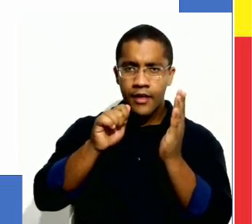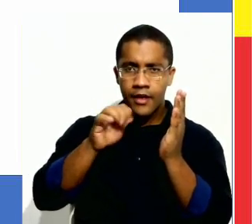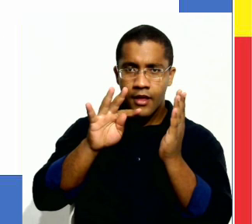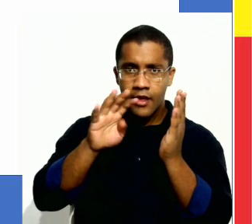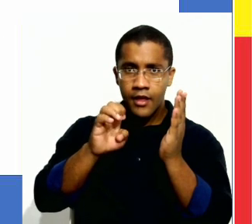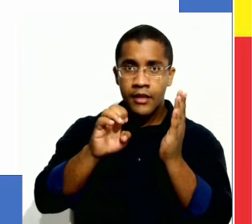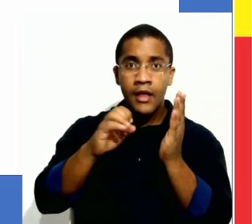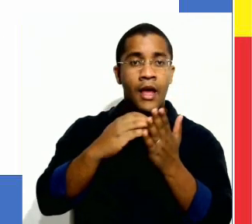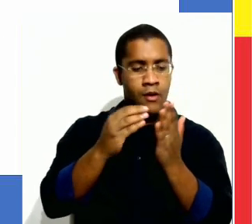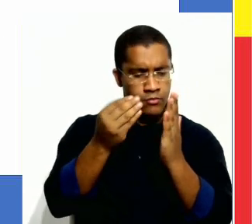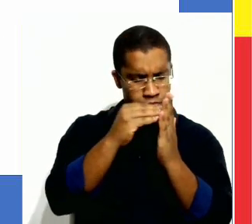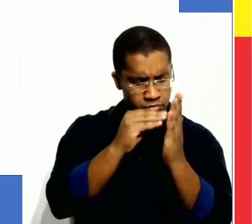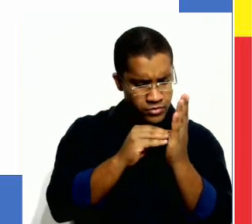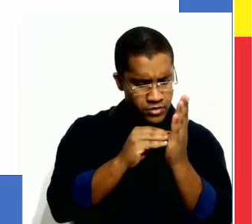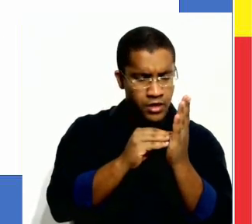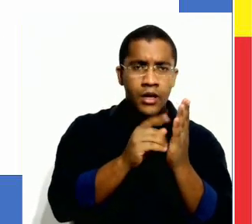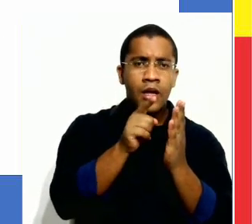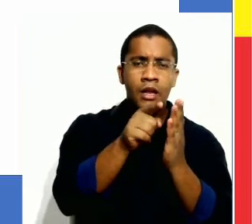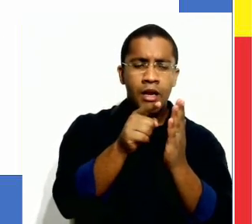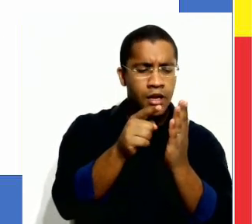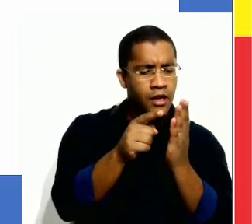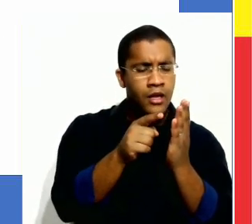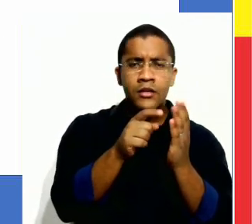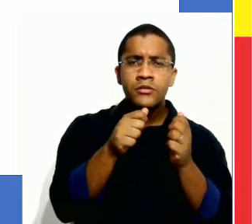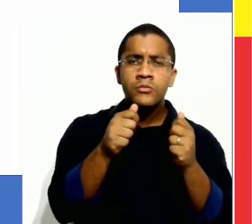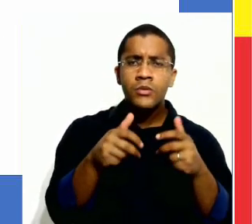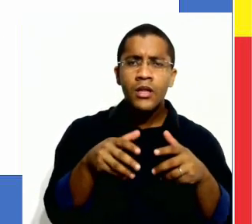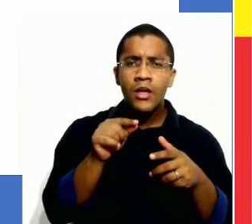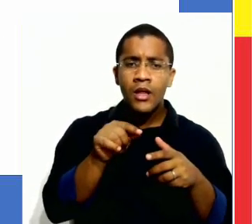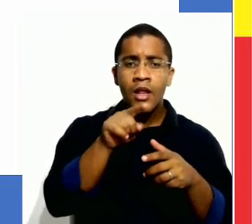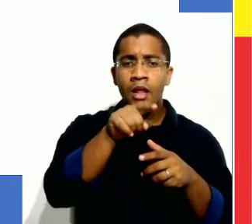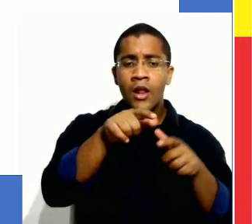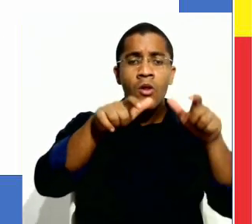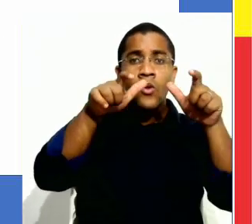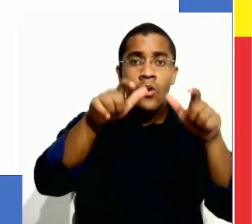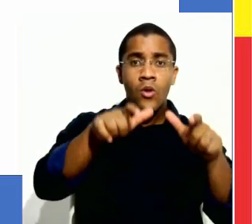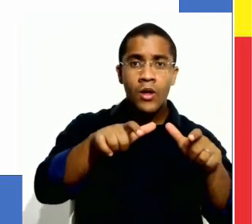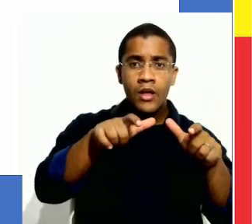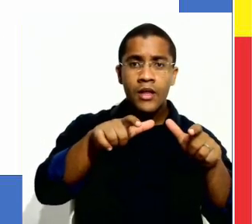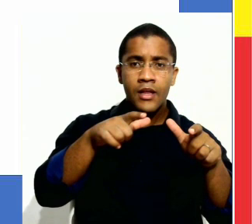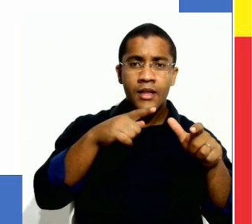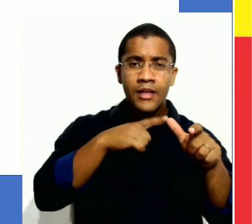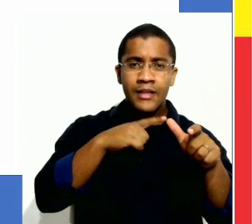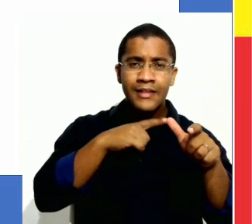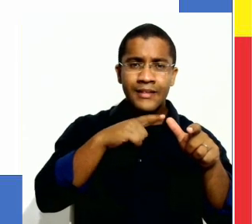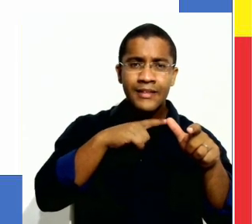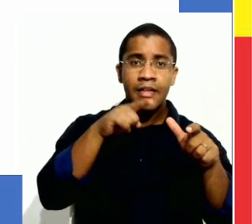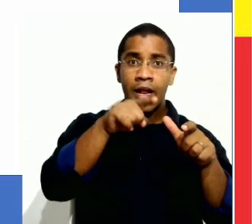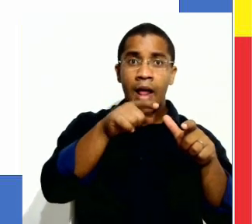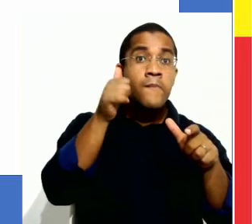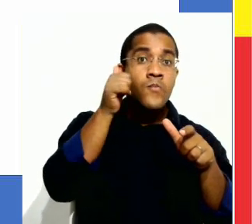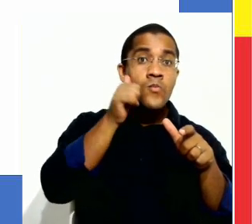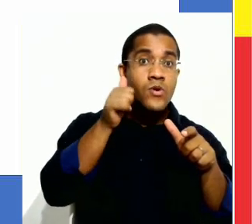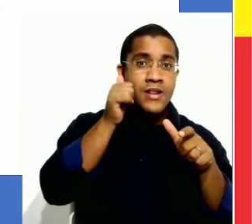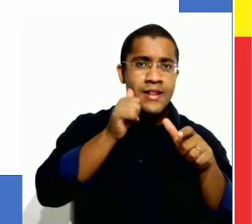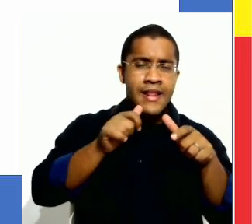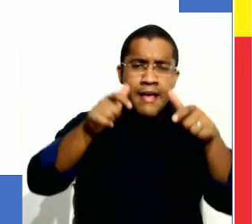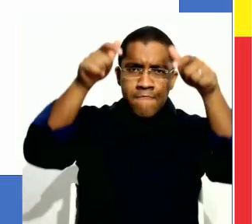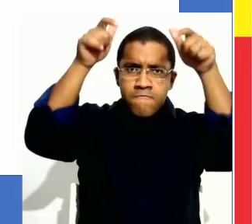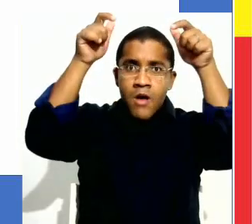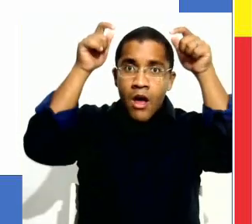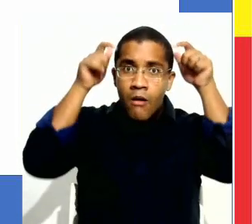acredita-se que nesta região viveu uma grande rainha.